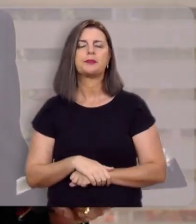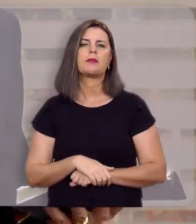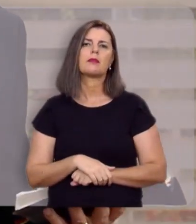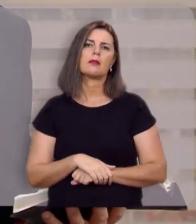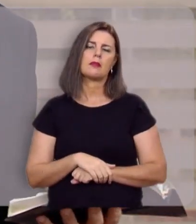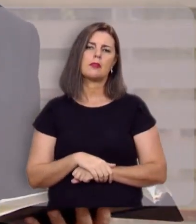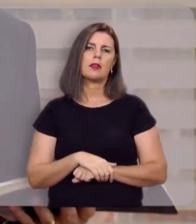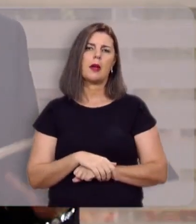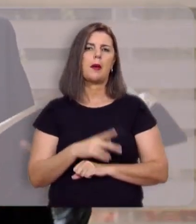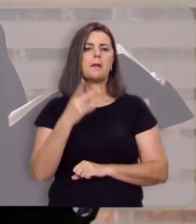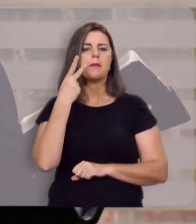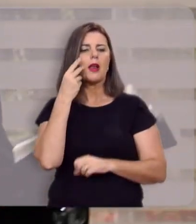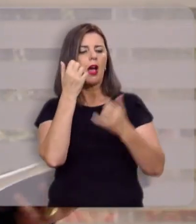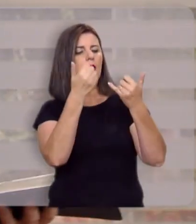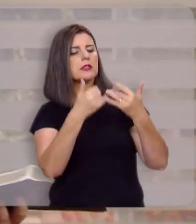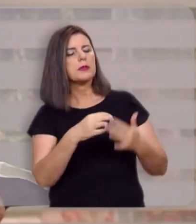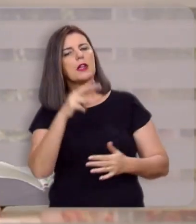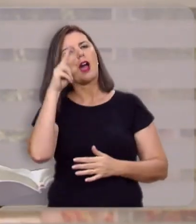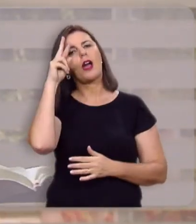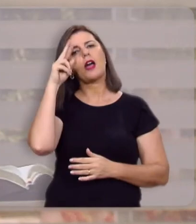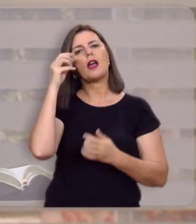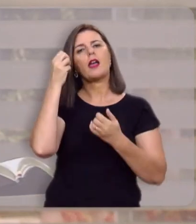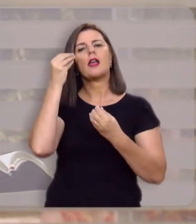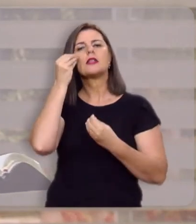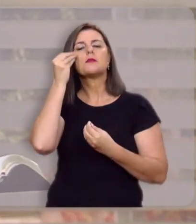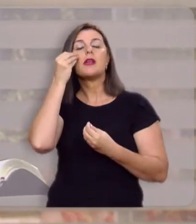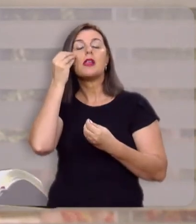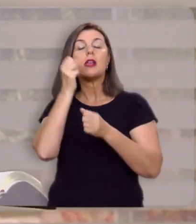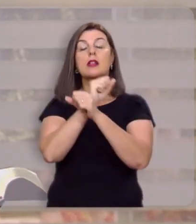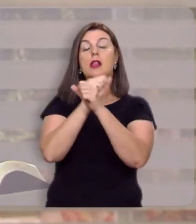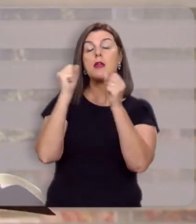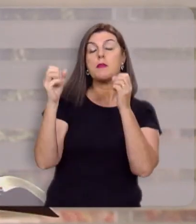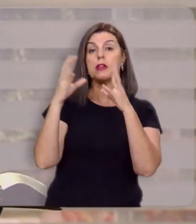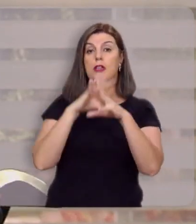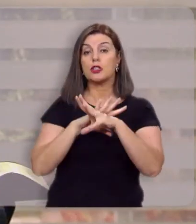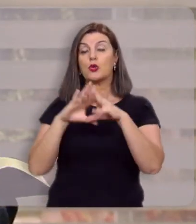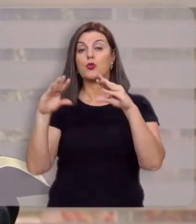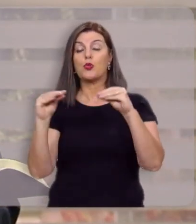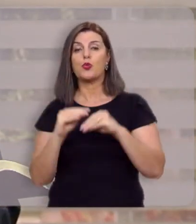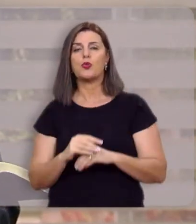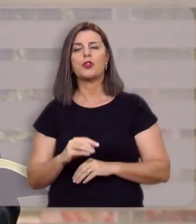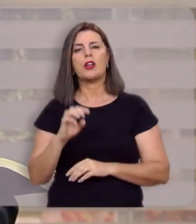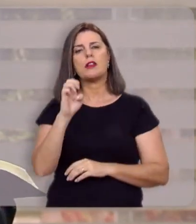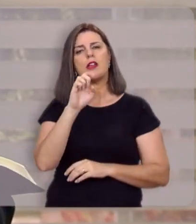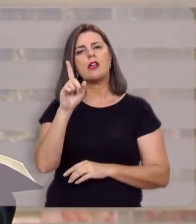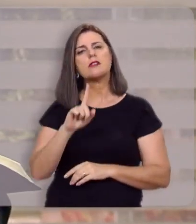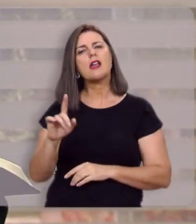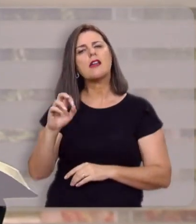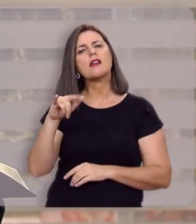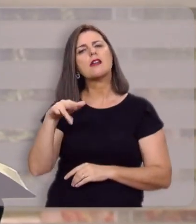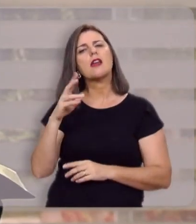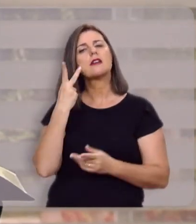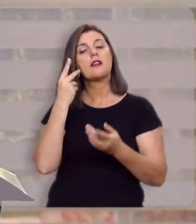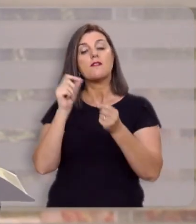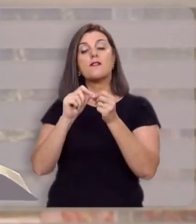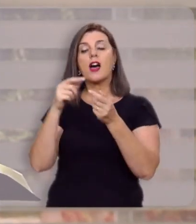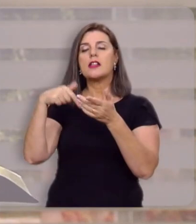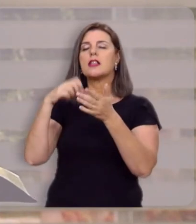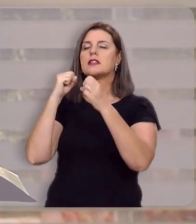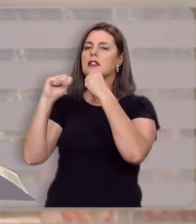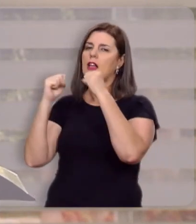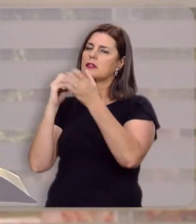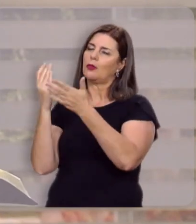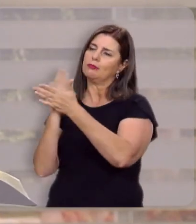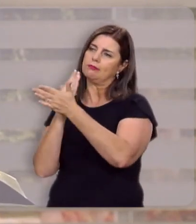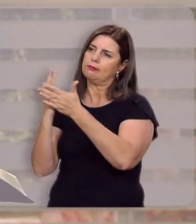para contar essa experiência de libertação e cura que Ezequias então compõe esse salmo, dizem